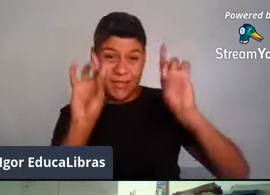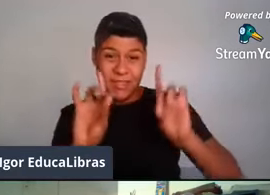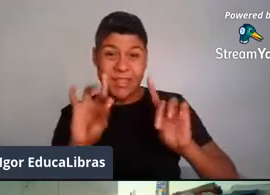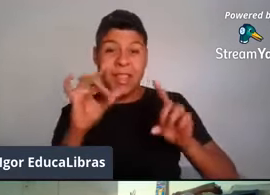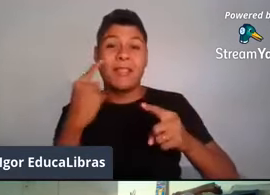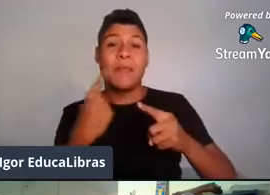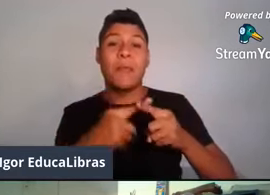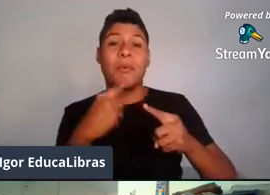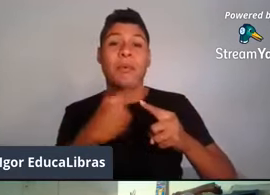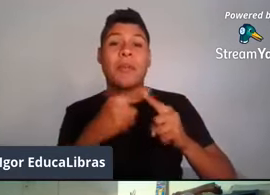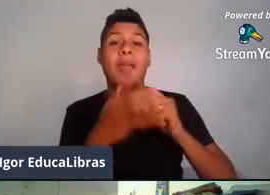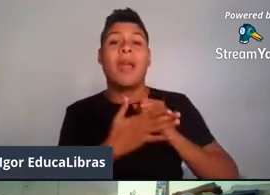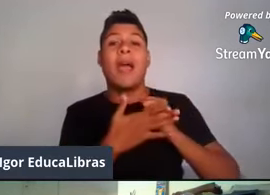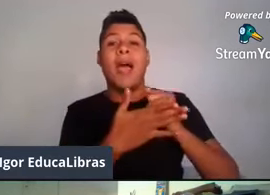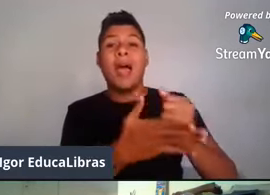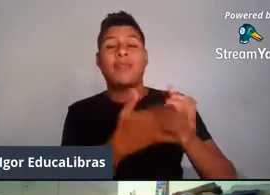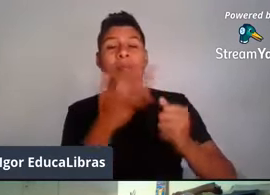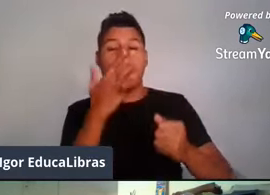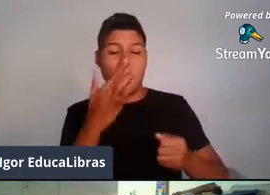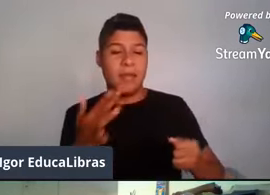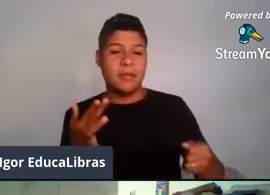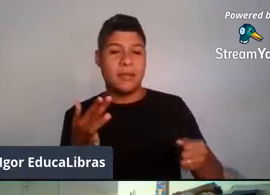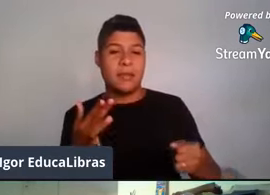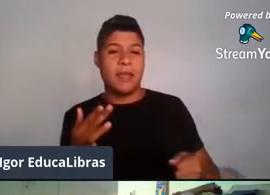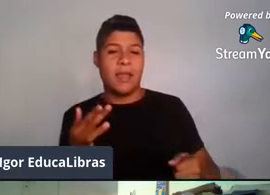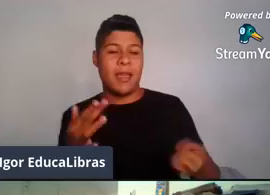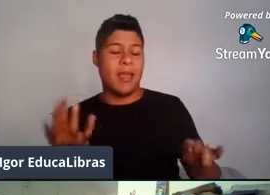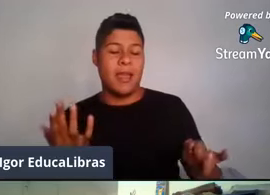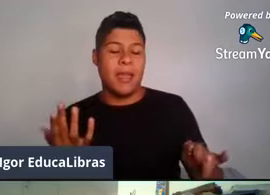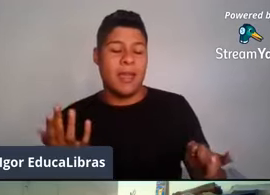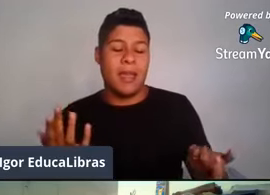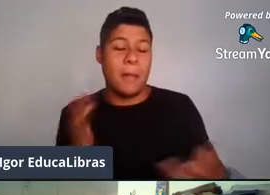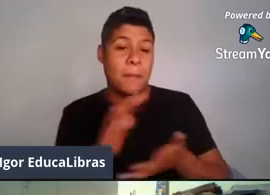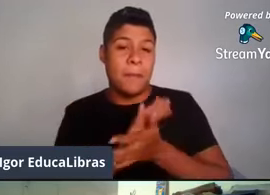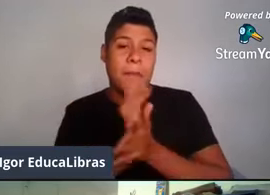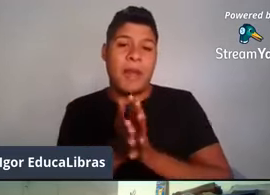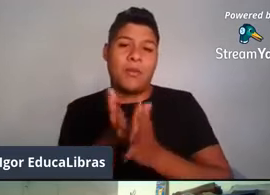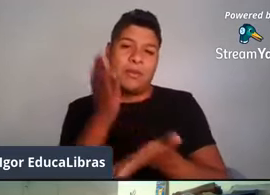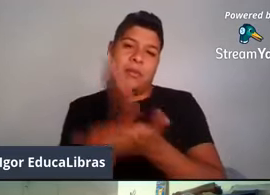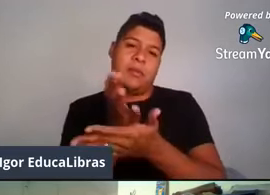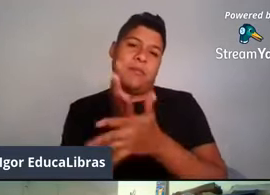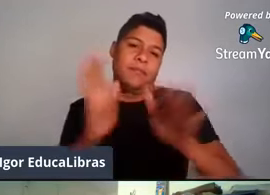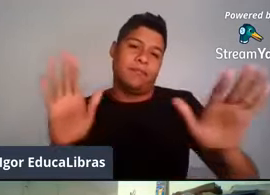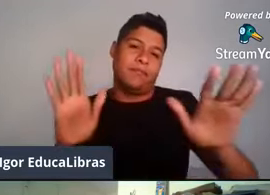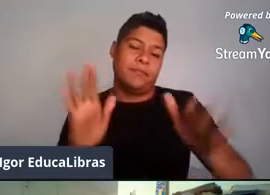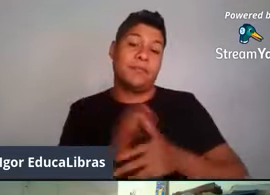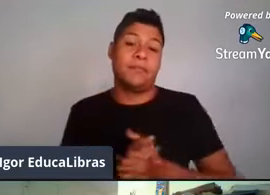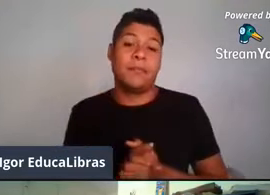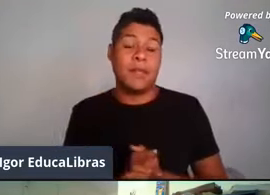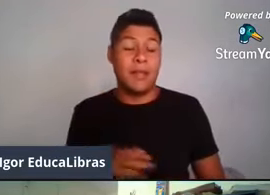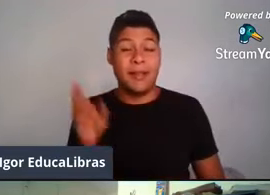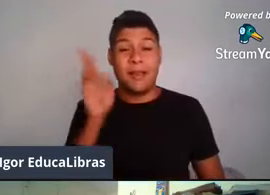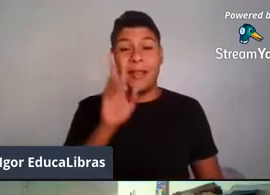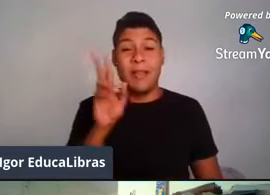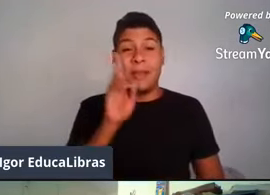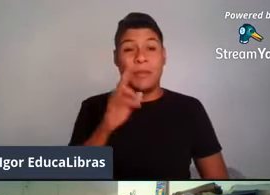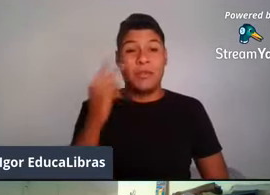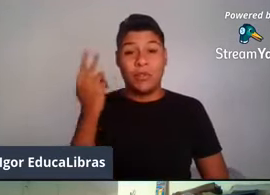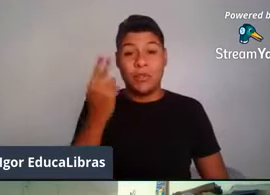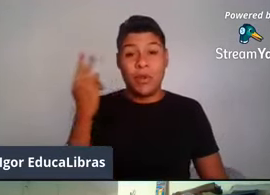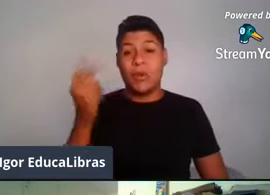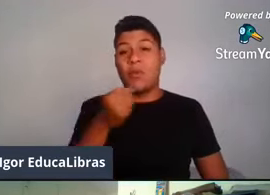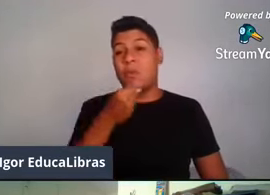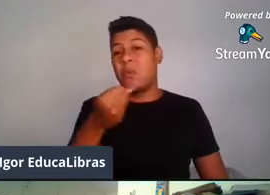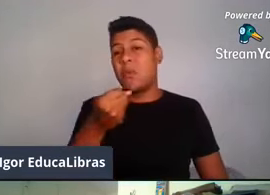aí ajuda a quebrar barreira, né? Eu sempre me lembro dessa história uma entrevista do Jô Soares com